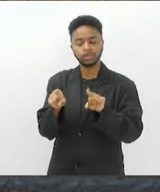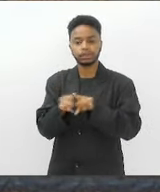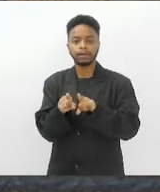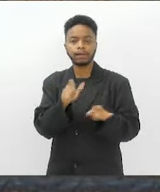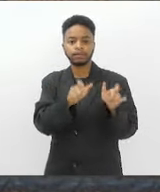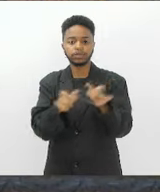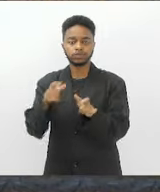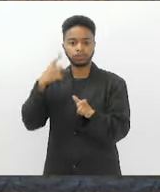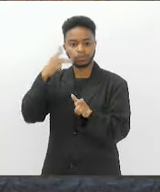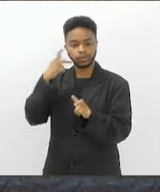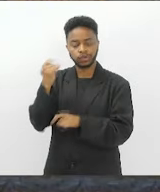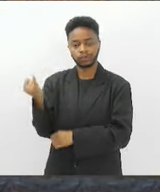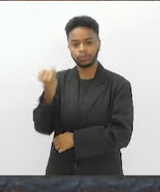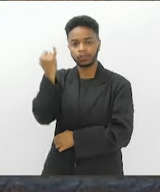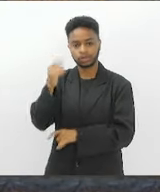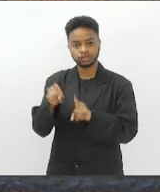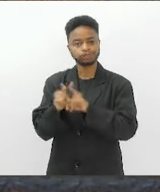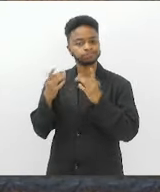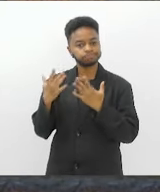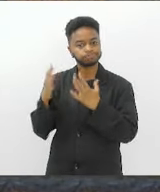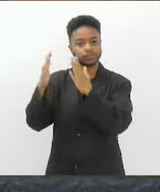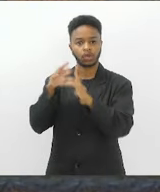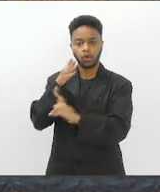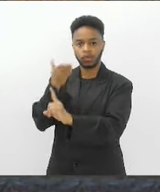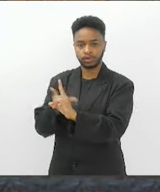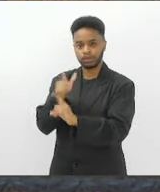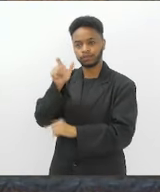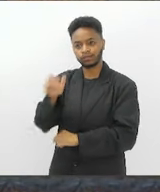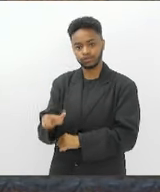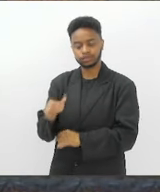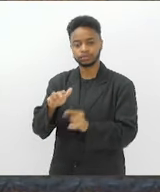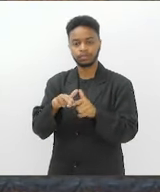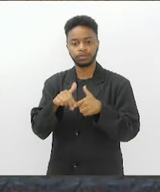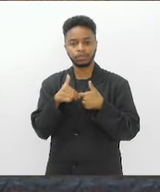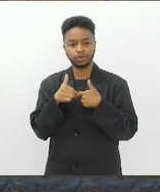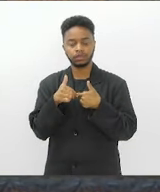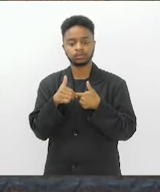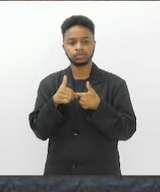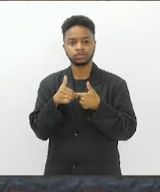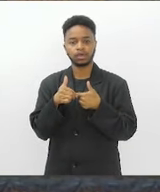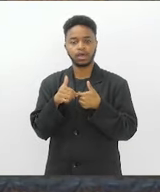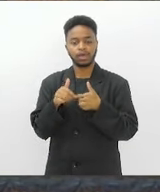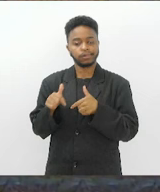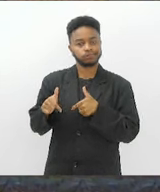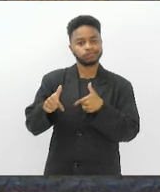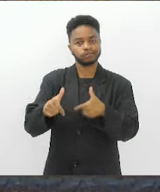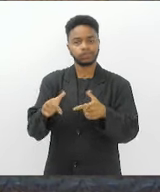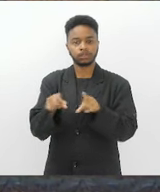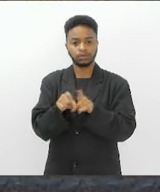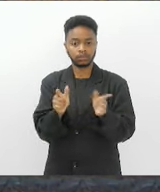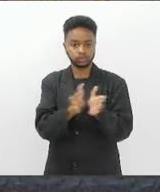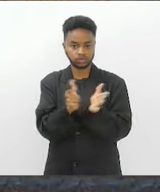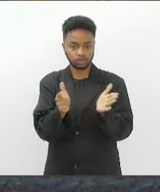aqui celebrar, homenagear você por essa comenda e o jornal também, o Correio da Manhã, por